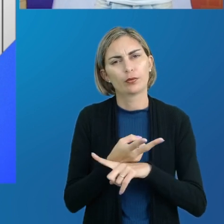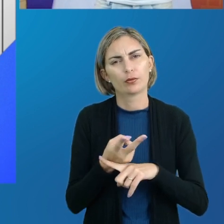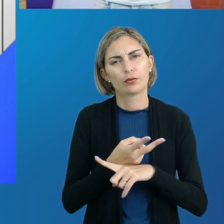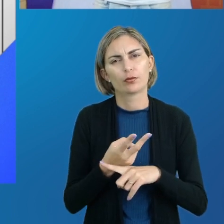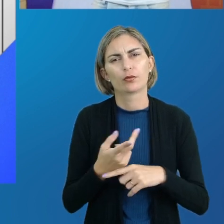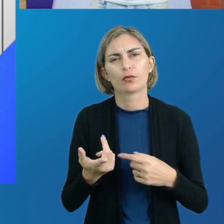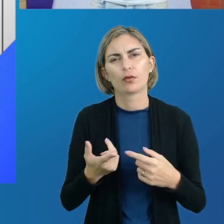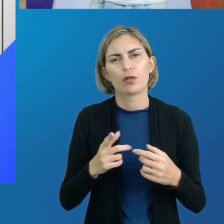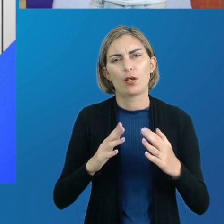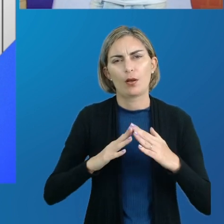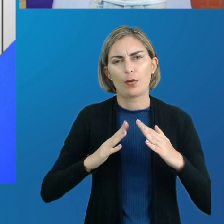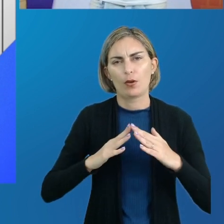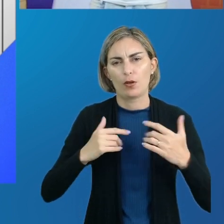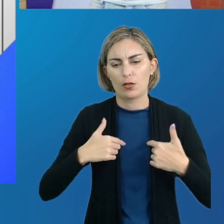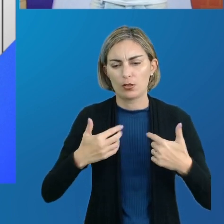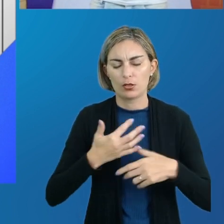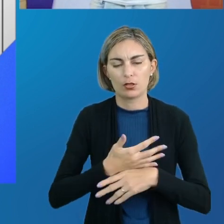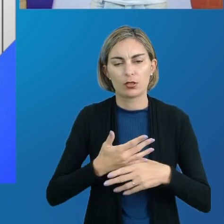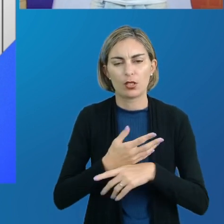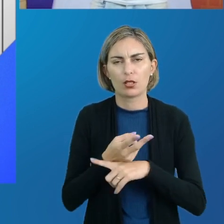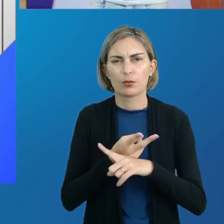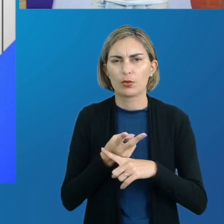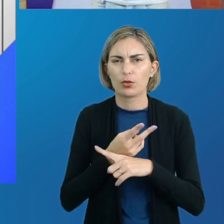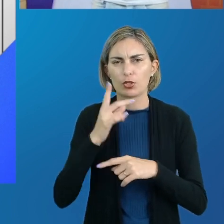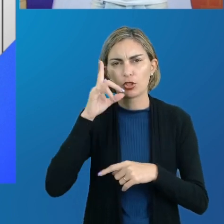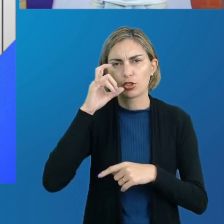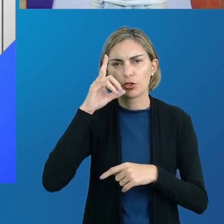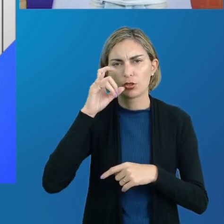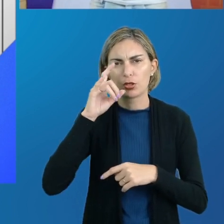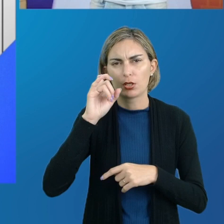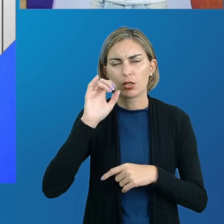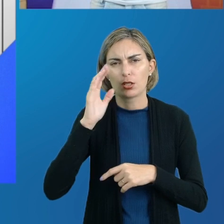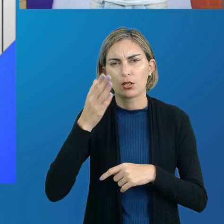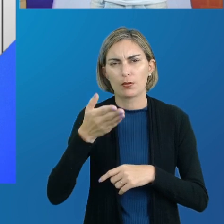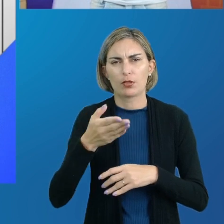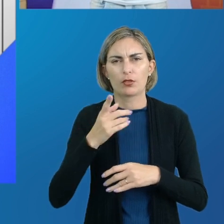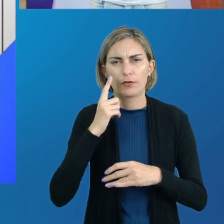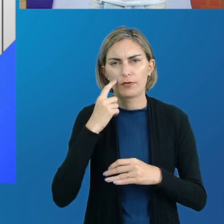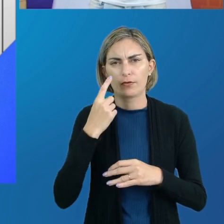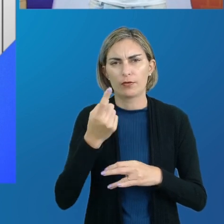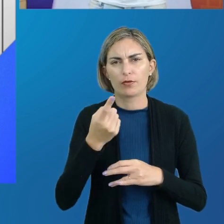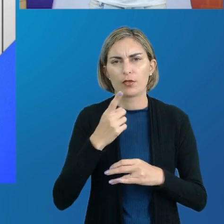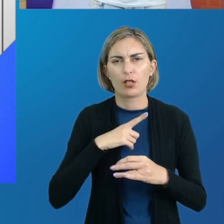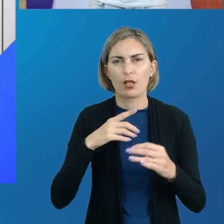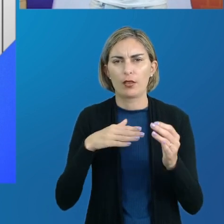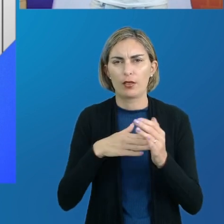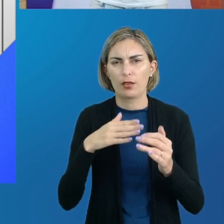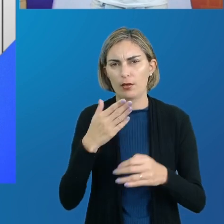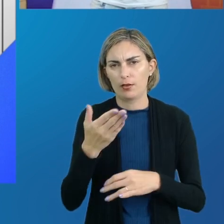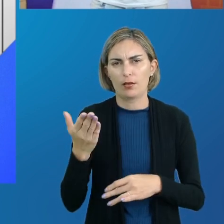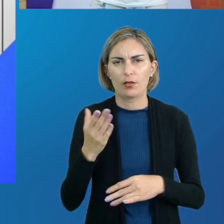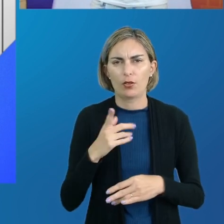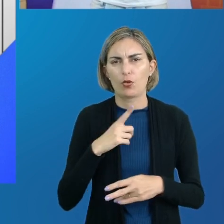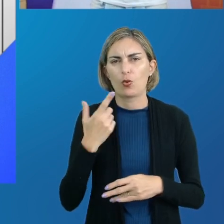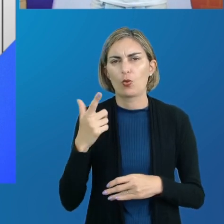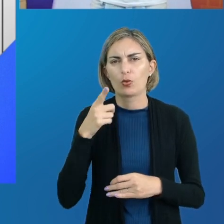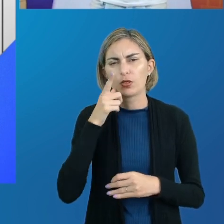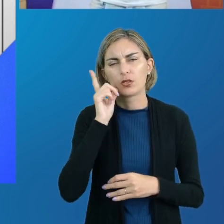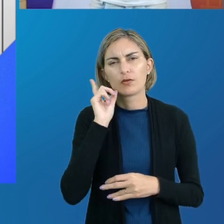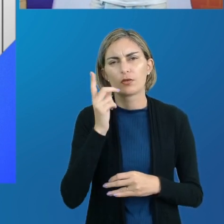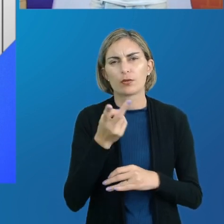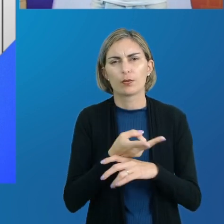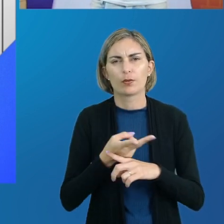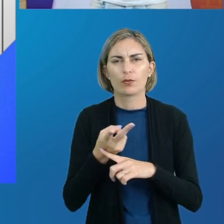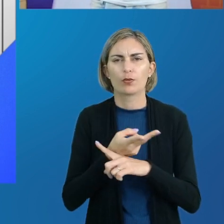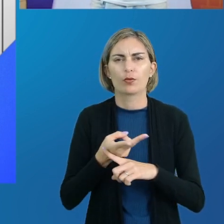em tal cidade, não sei o que em tal cidade. No Instagram é um pouco mais difícil, normalmente vem até você. E a outra é se você procura